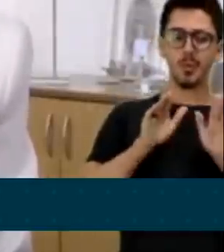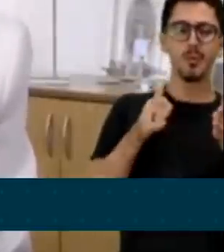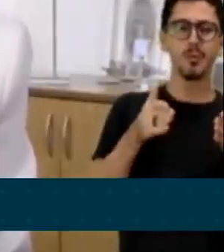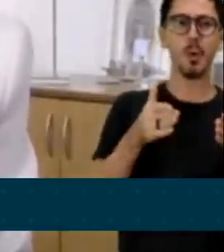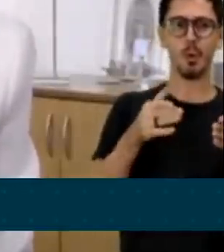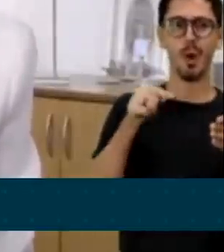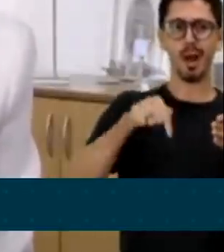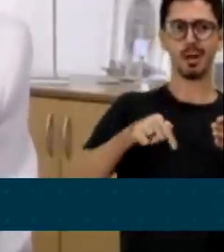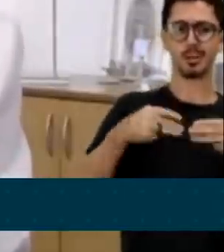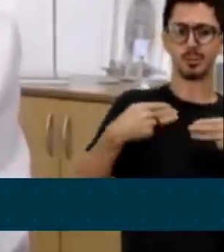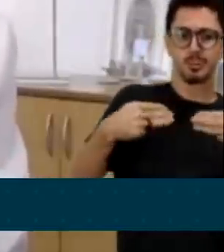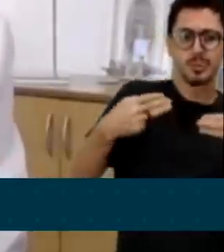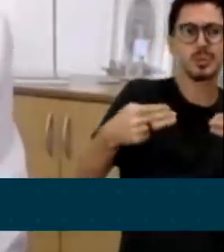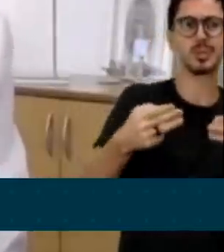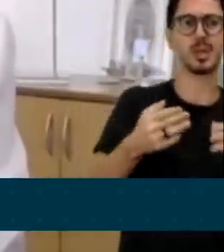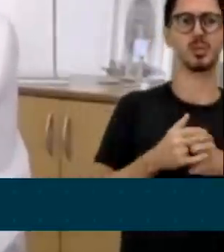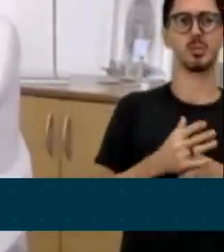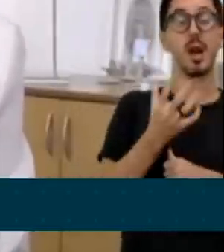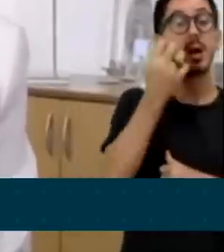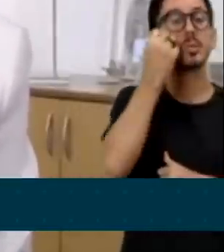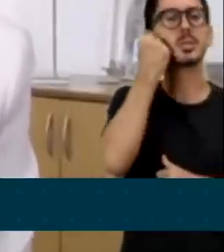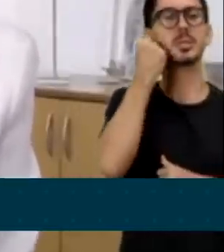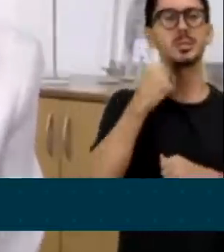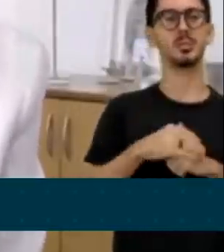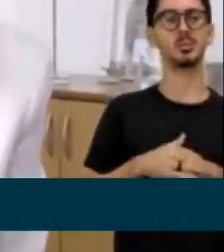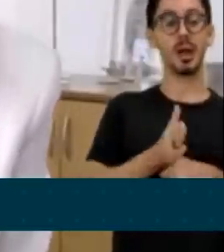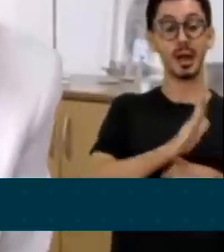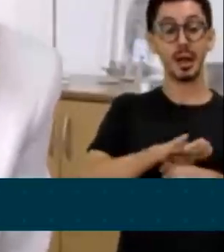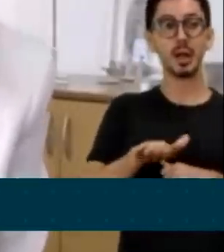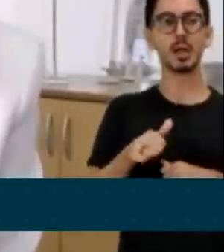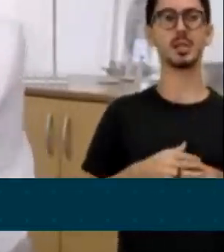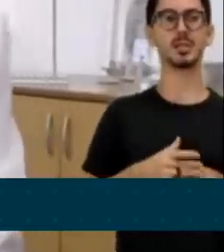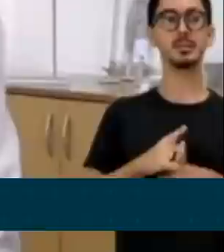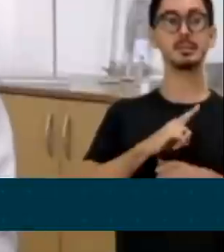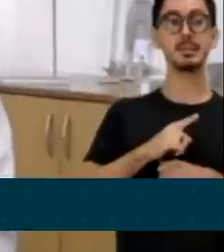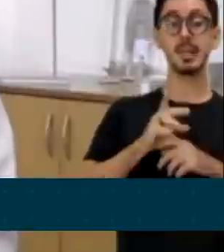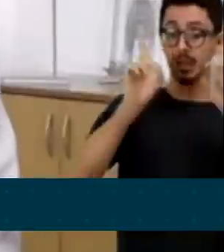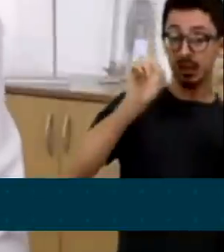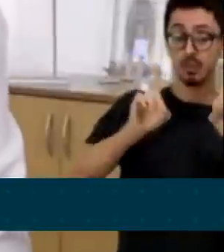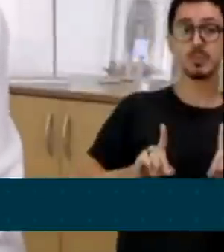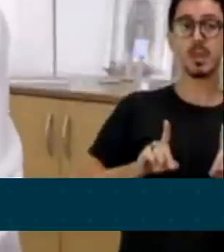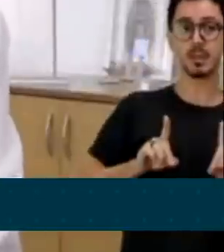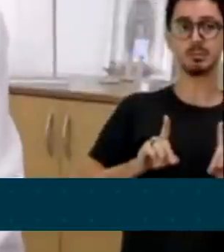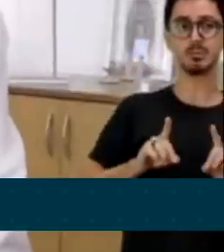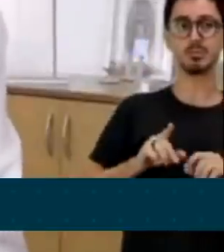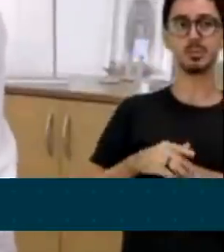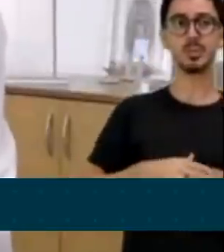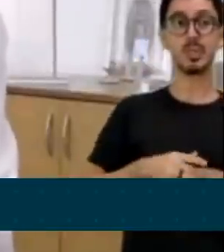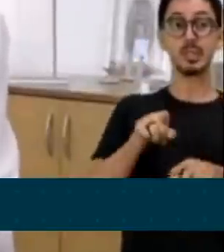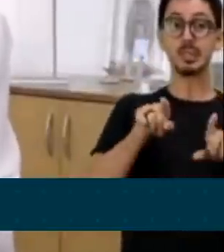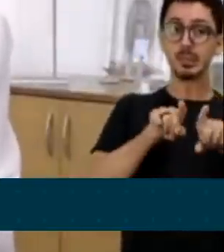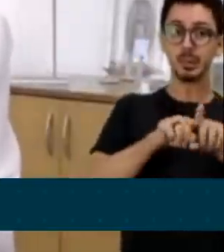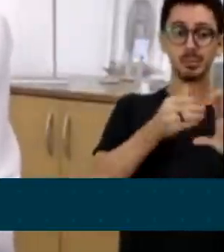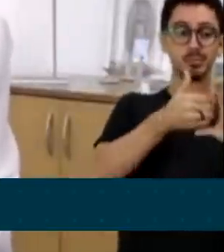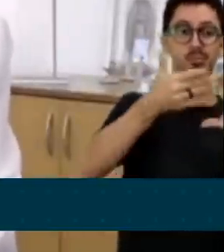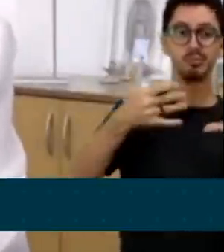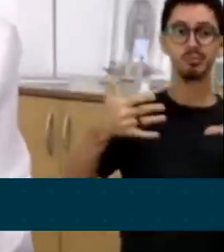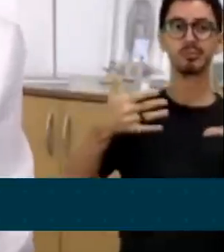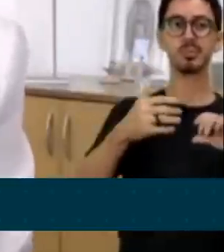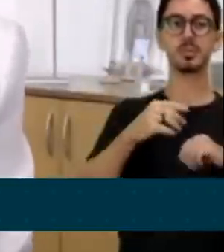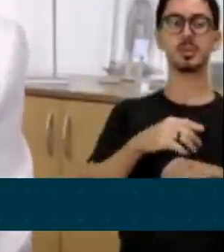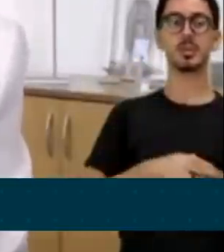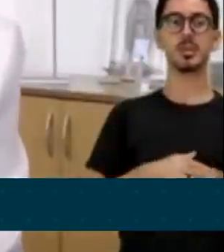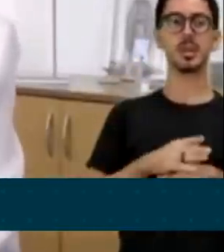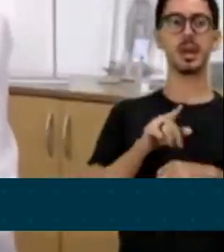ministério, essa adoção de crianças portadoras de deficiência, doenças raras, doenças crônicas, que são